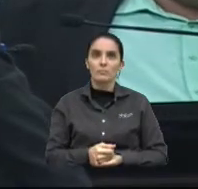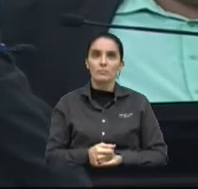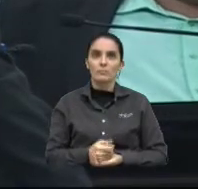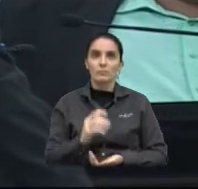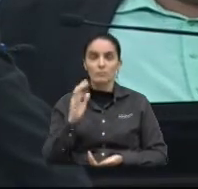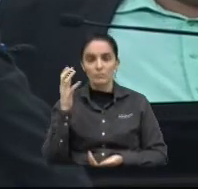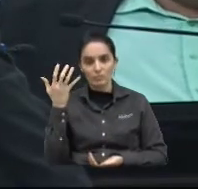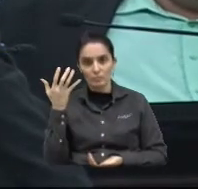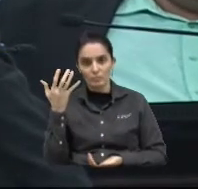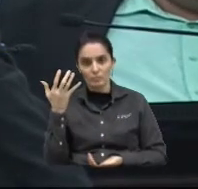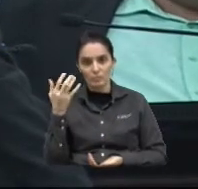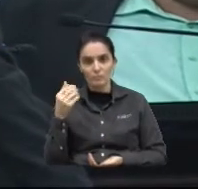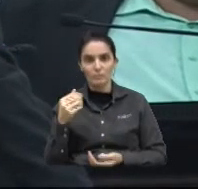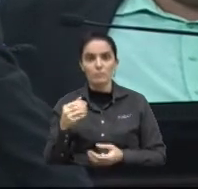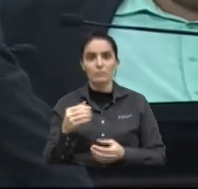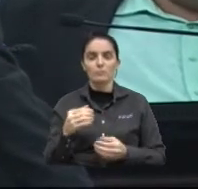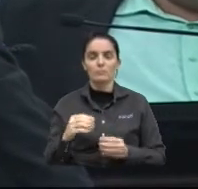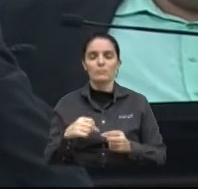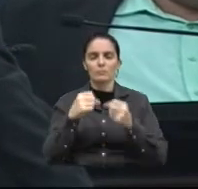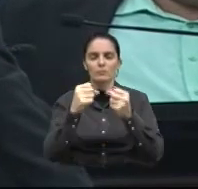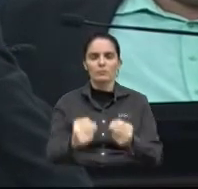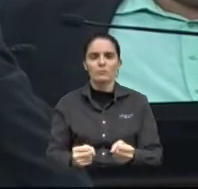da democracia